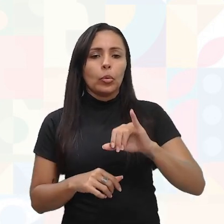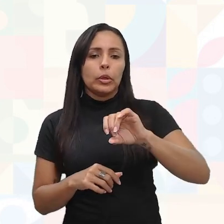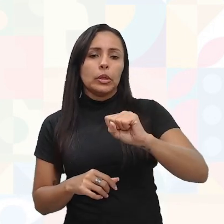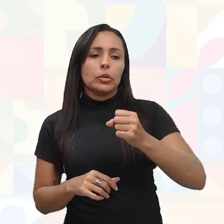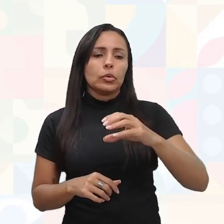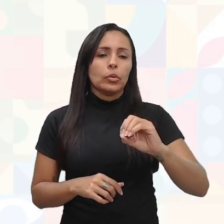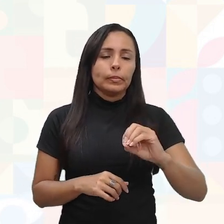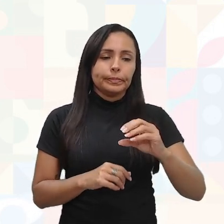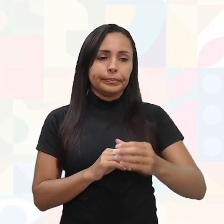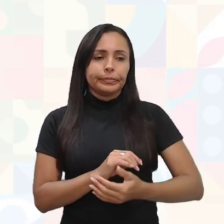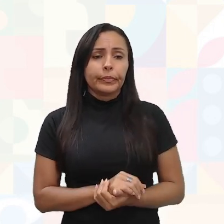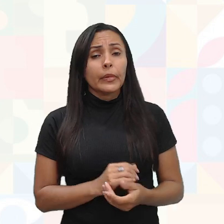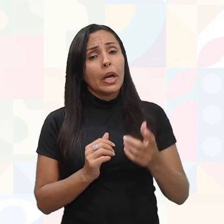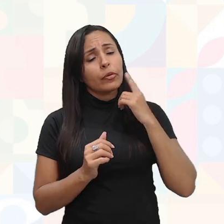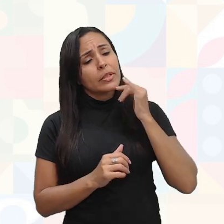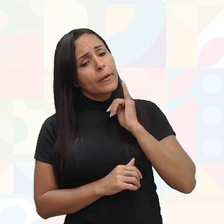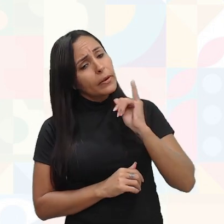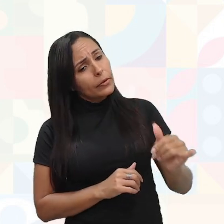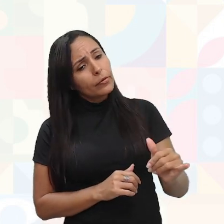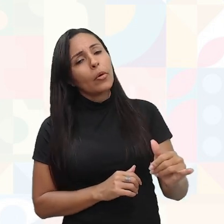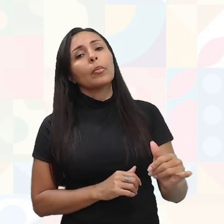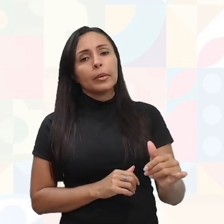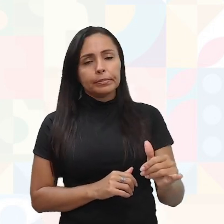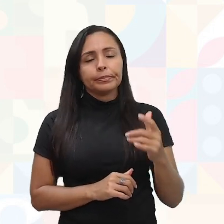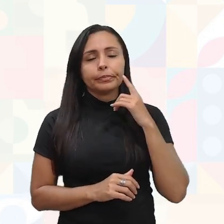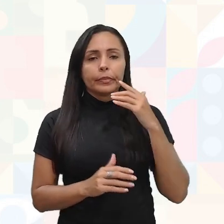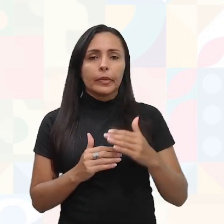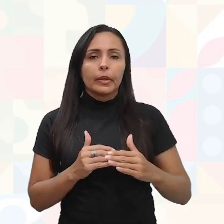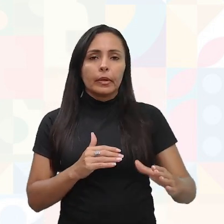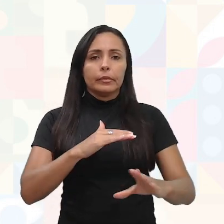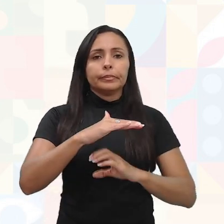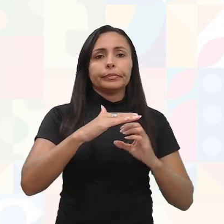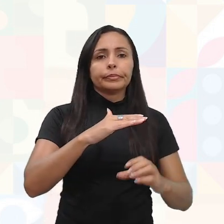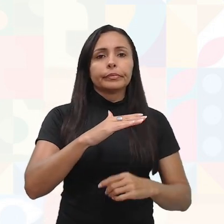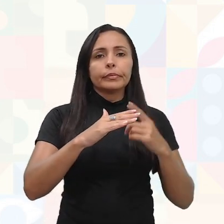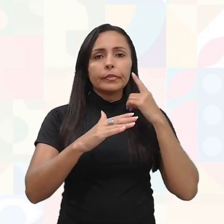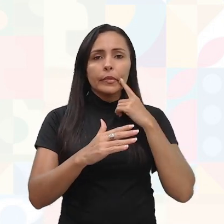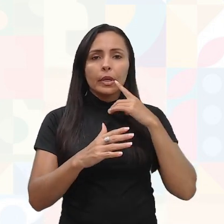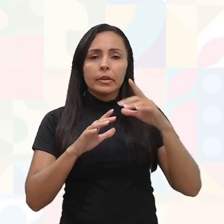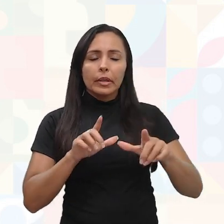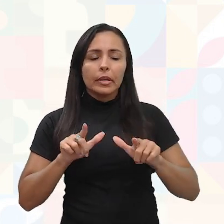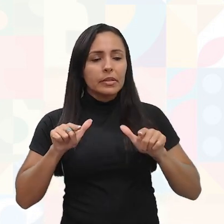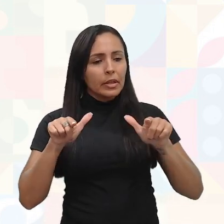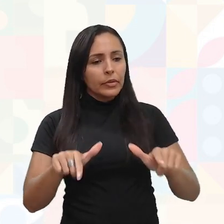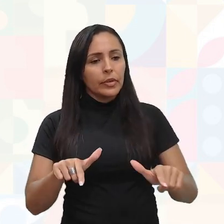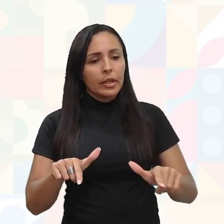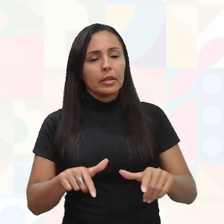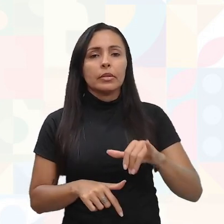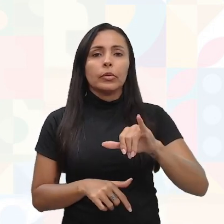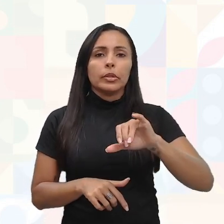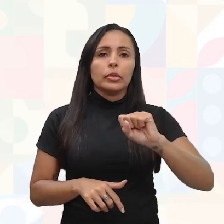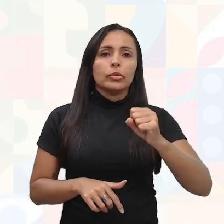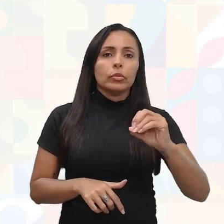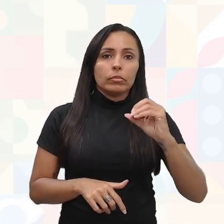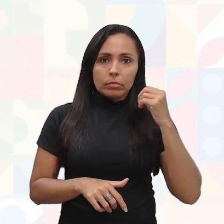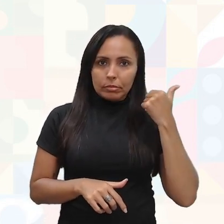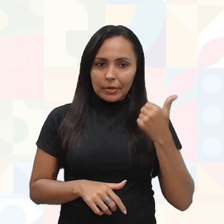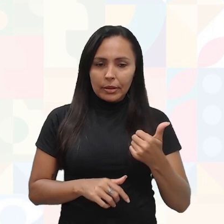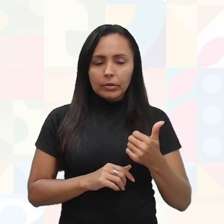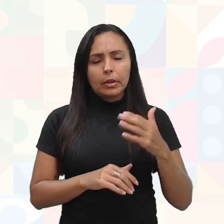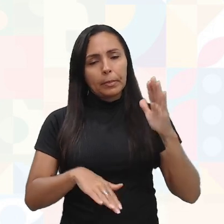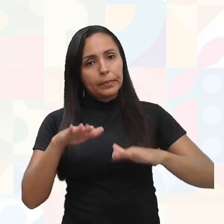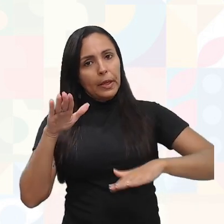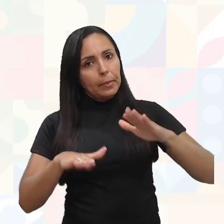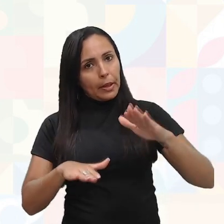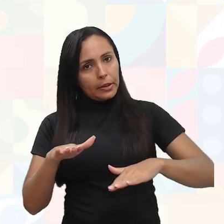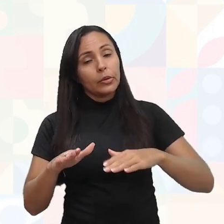vai lá e informa isso. Ó, a partir de agora a nossa empresa tem certificação ISO, por exemplo, certo? Vai depender aí